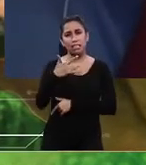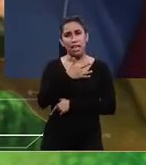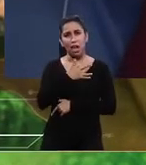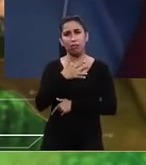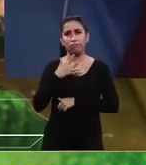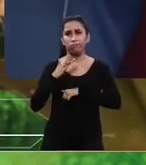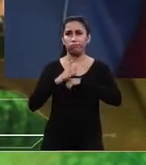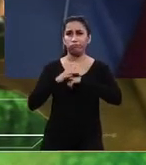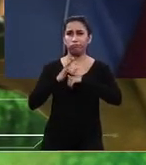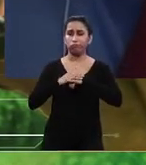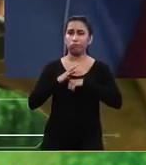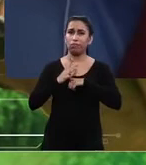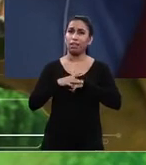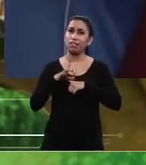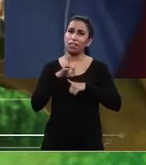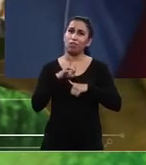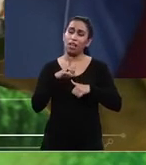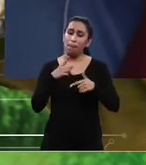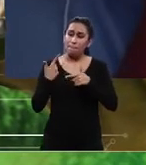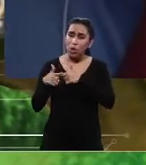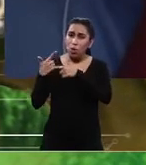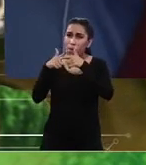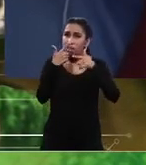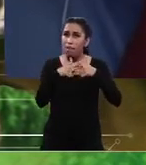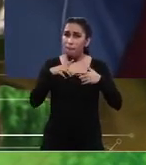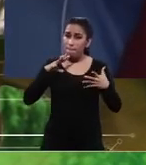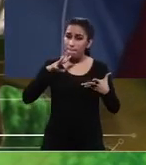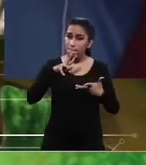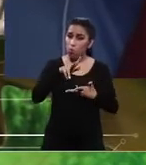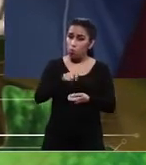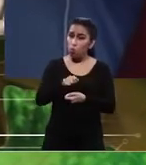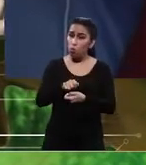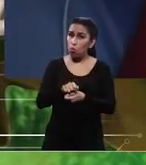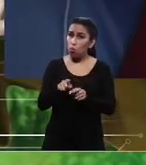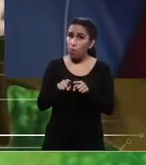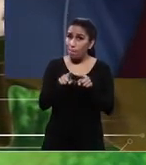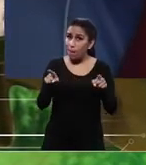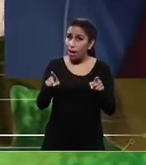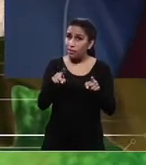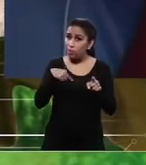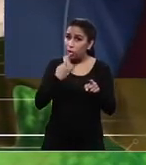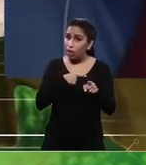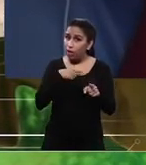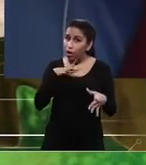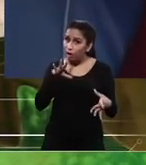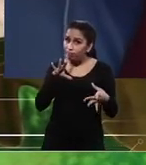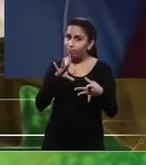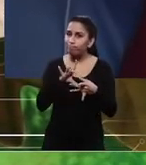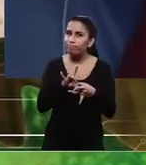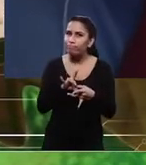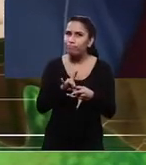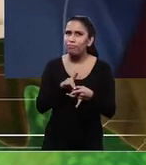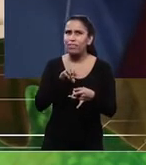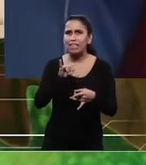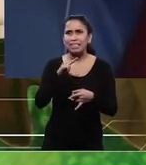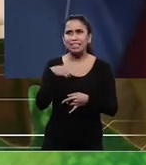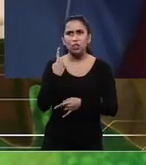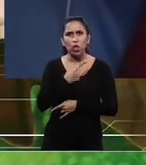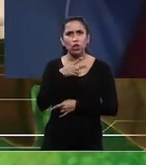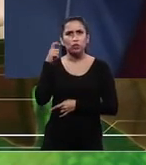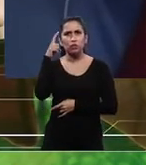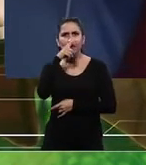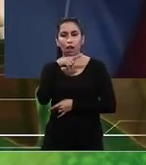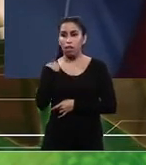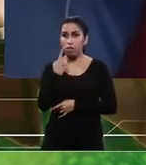toda uma problemática mundial, mas de alguma forma nos aproximou, né? Nós teríamos muita dificuldade para estarmos